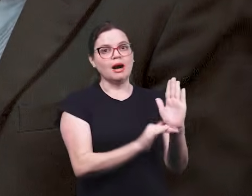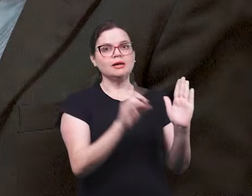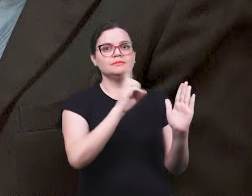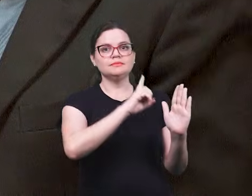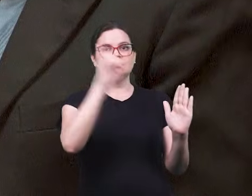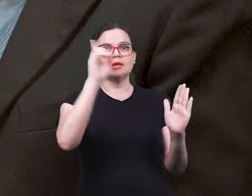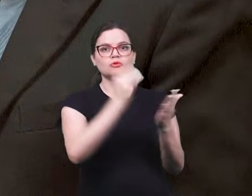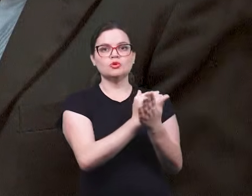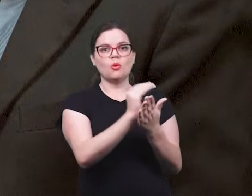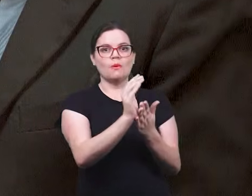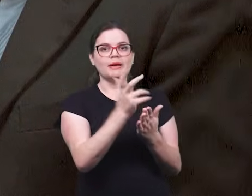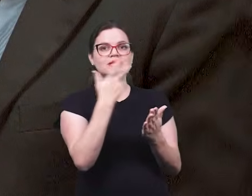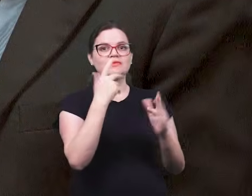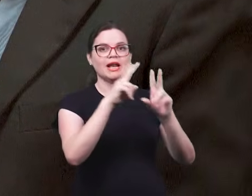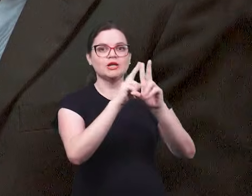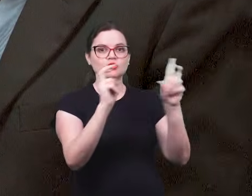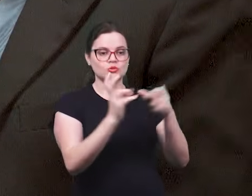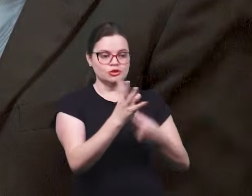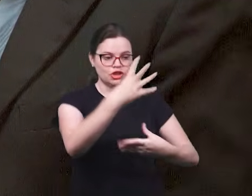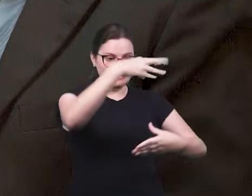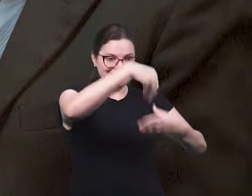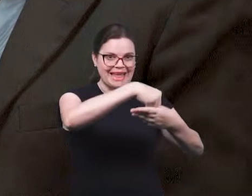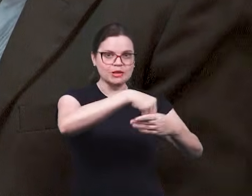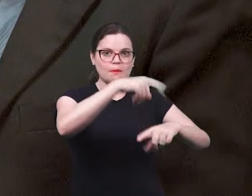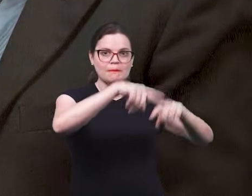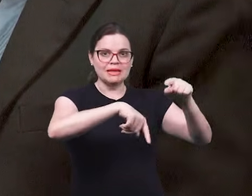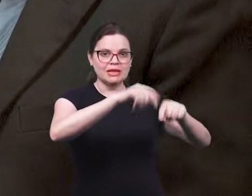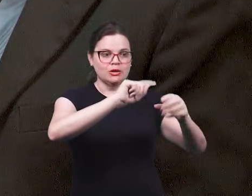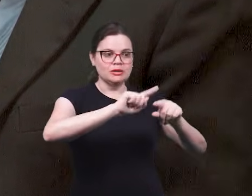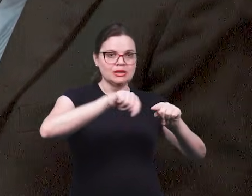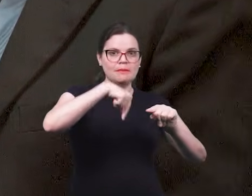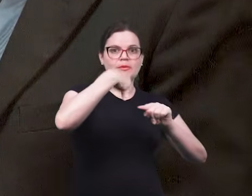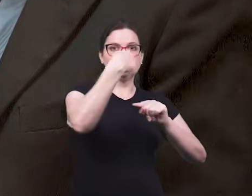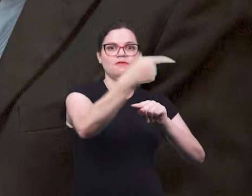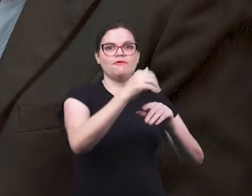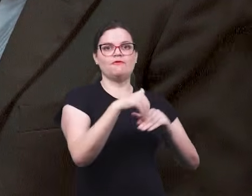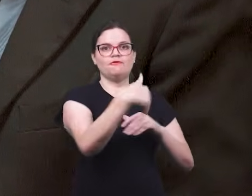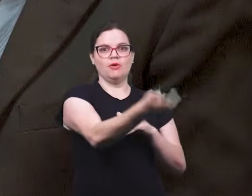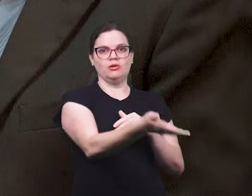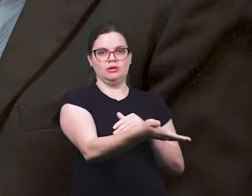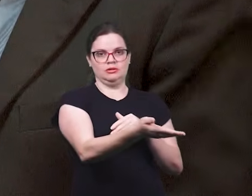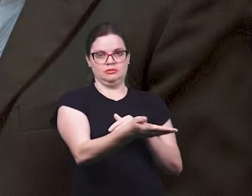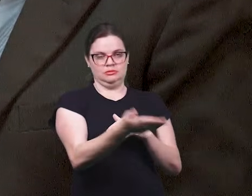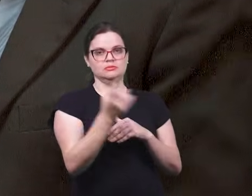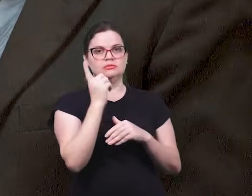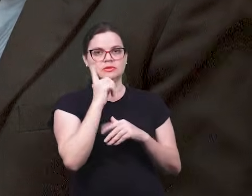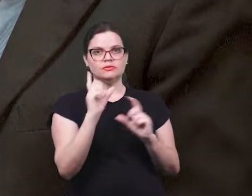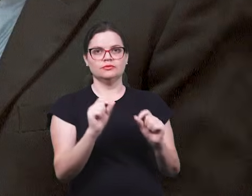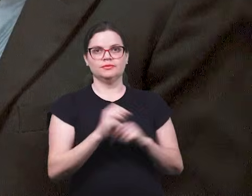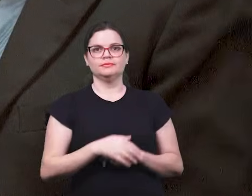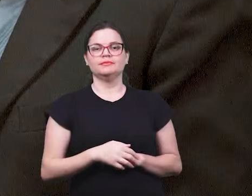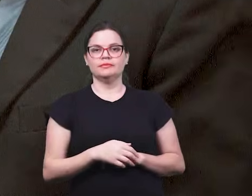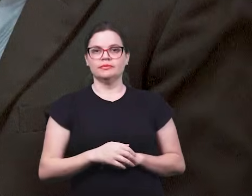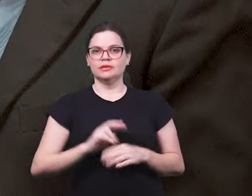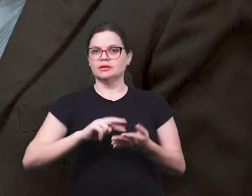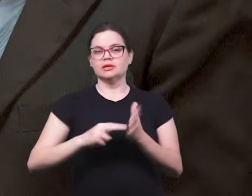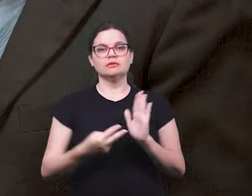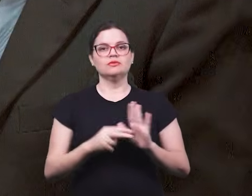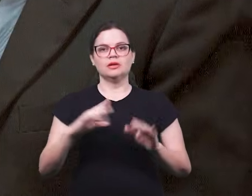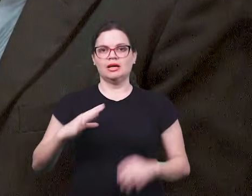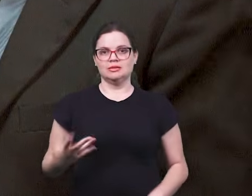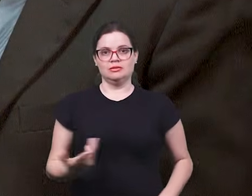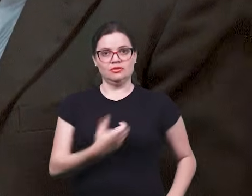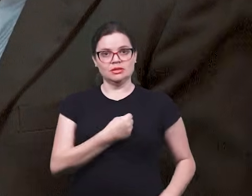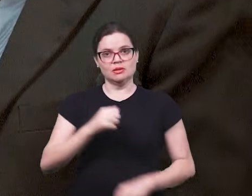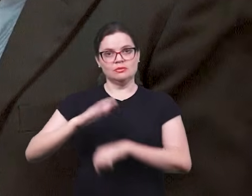começa a falar de dentro para fora. De dentro para fora. O homem está lá fora. E isso fala de uma salvação que